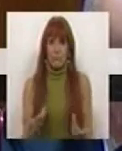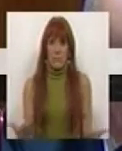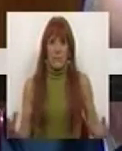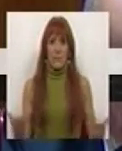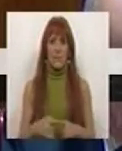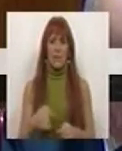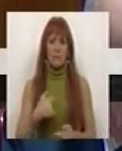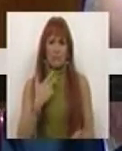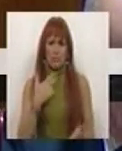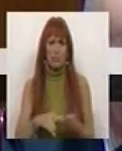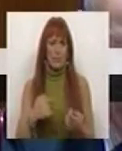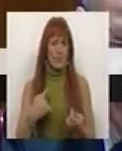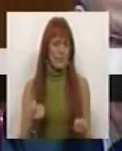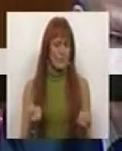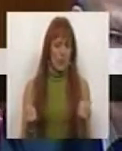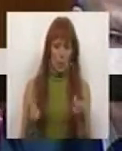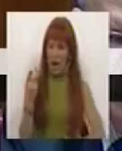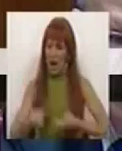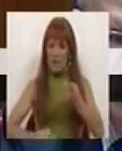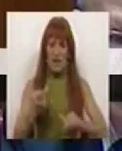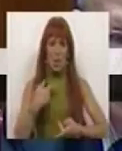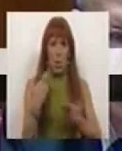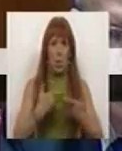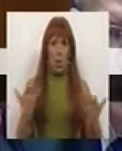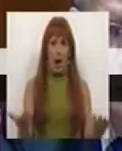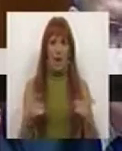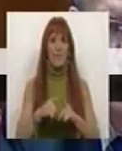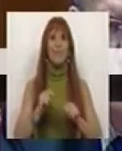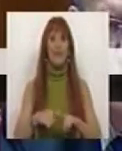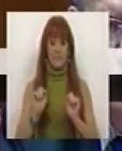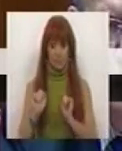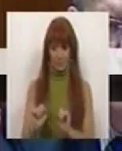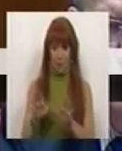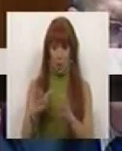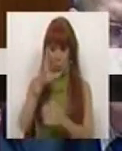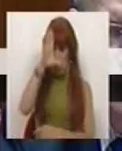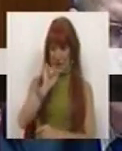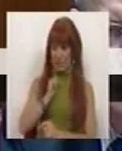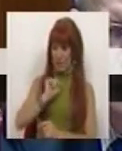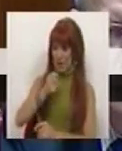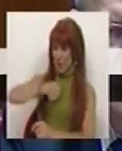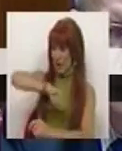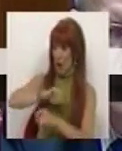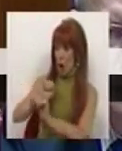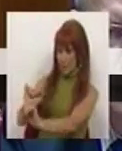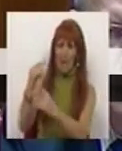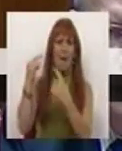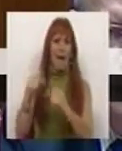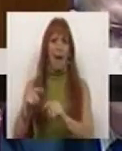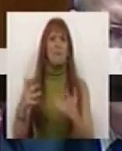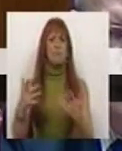Eu, sinceramente, tenho uma avaliação de que, da parte do Governo espanhol,